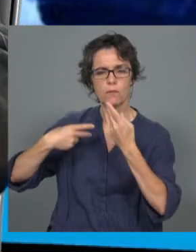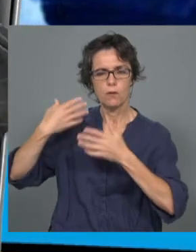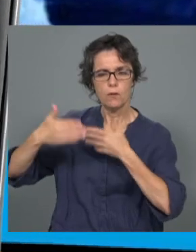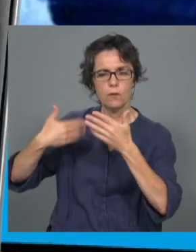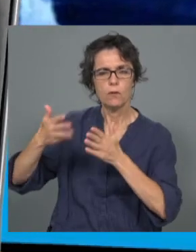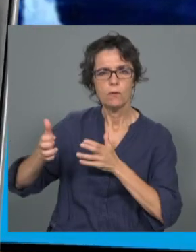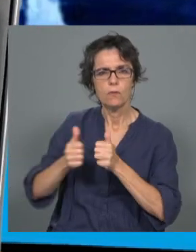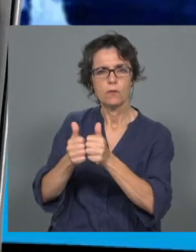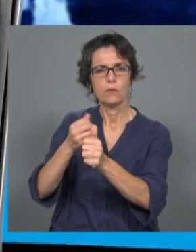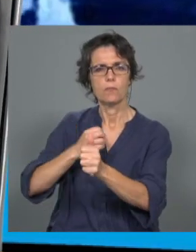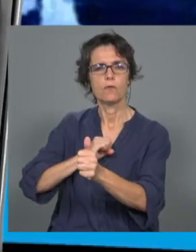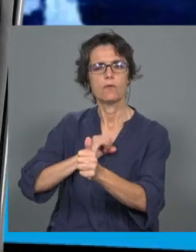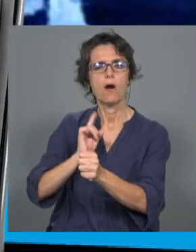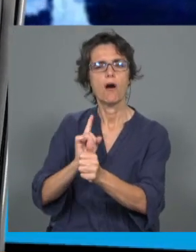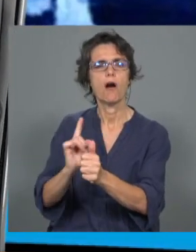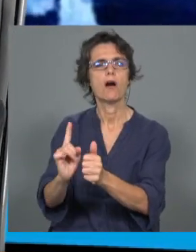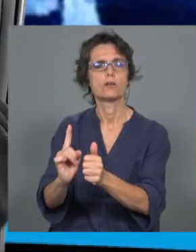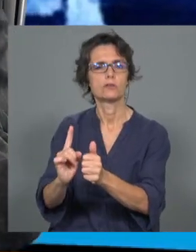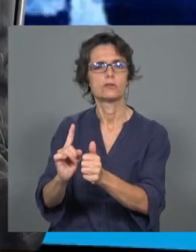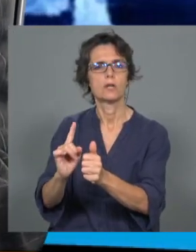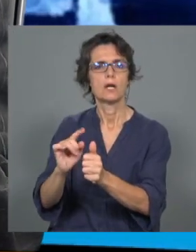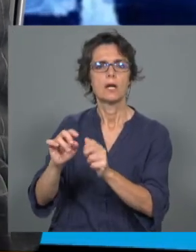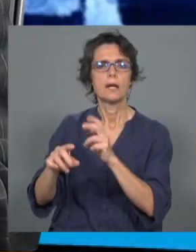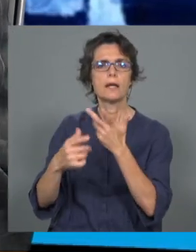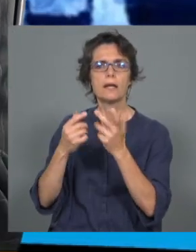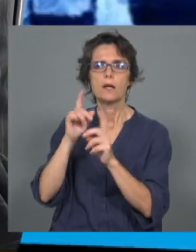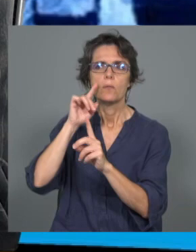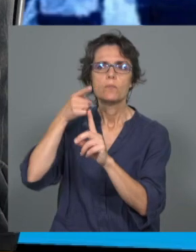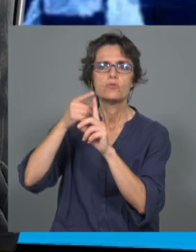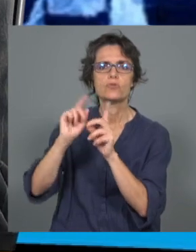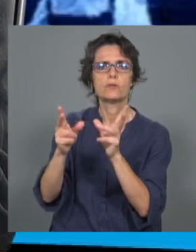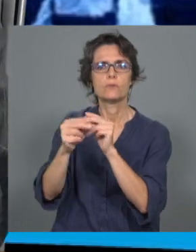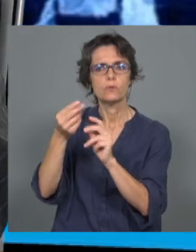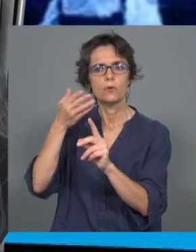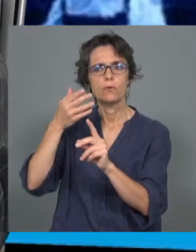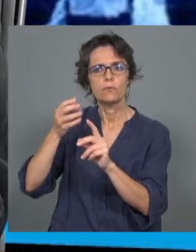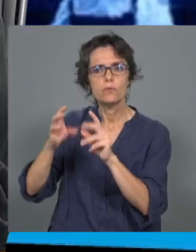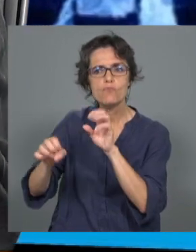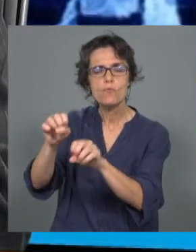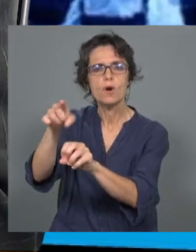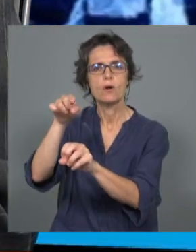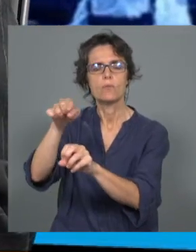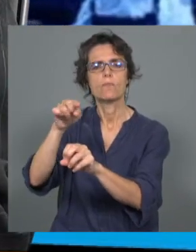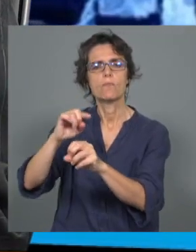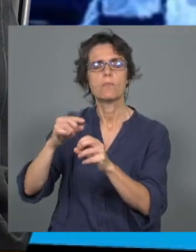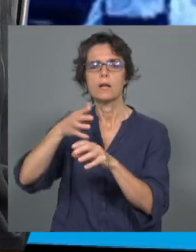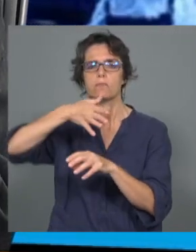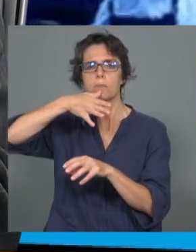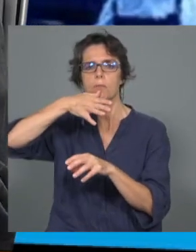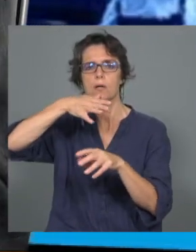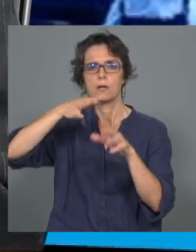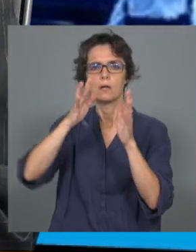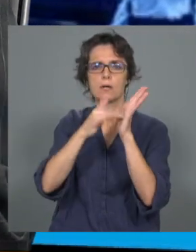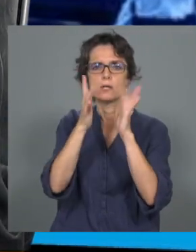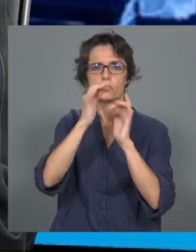e descobrindo motivações novas para dar corpo, dar sentido, dar atualidade à mensagem que os deixou.